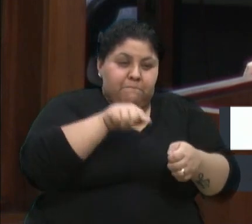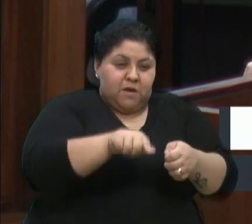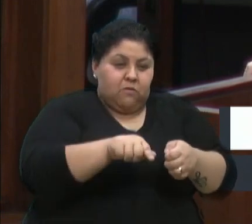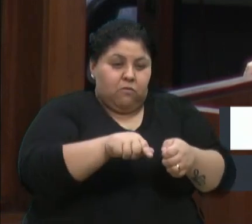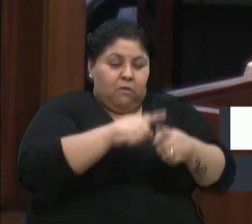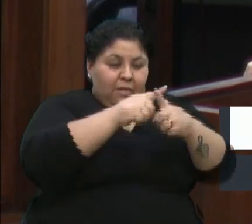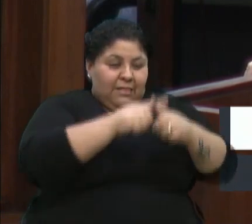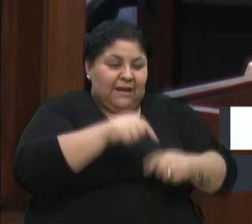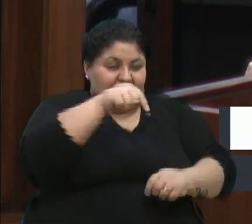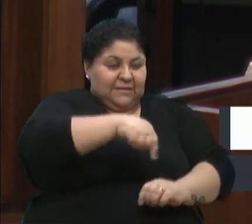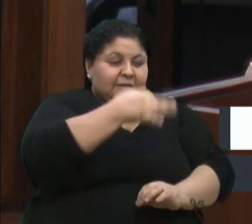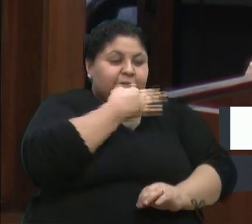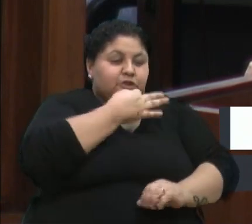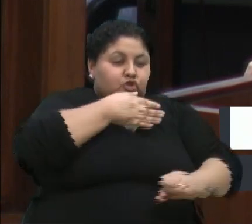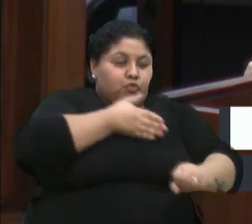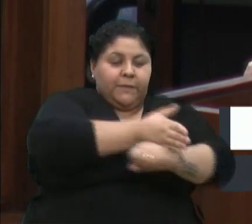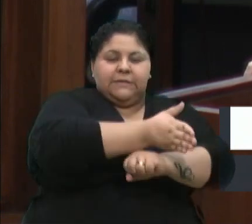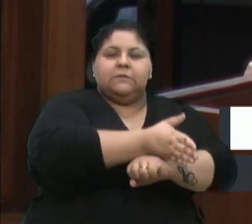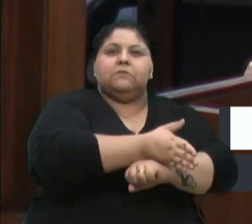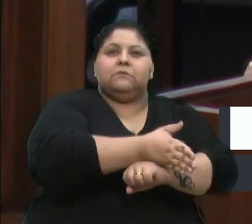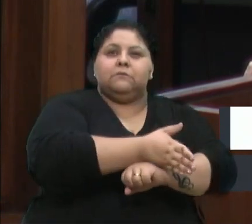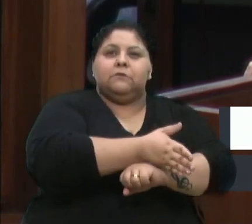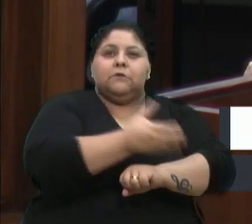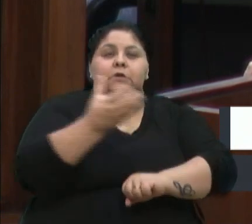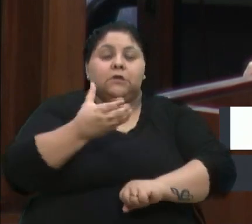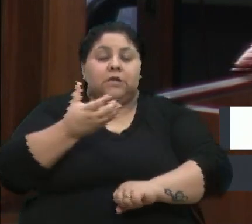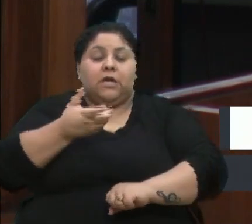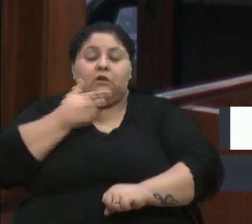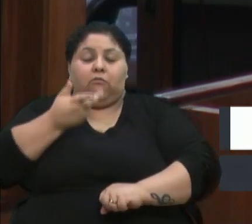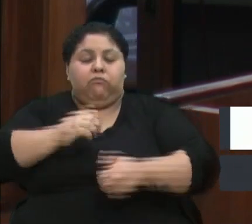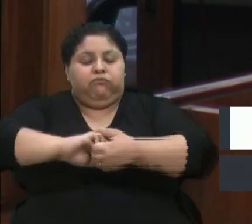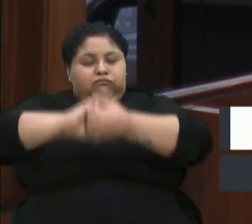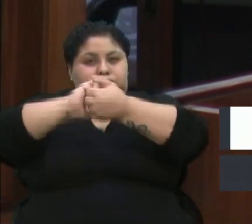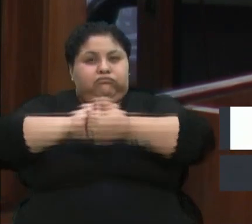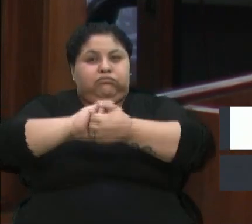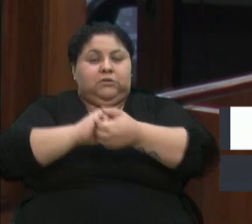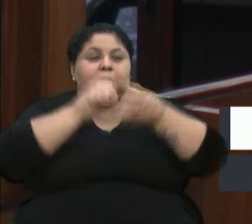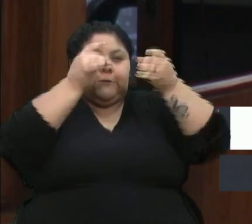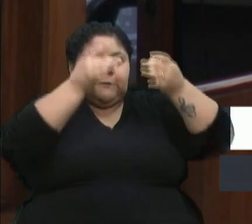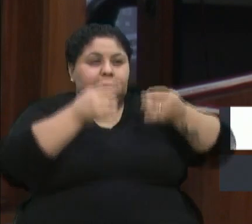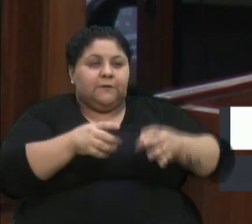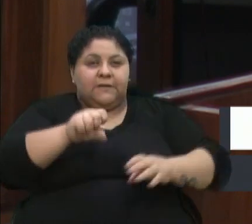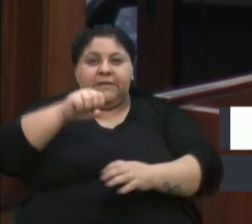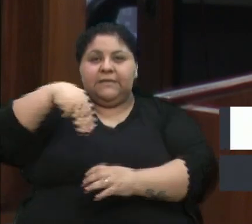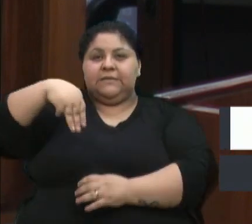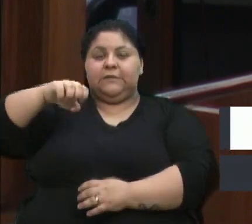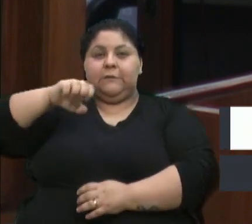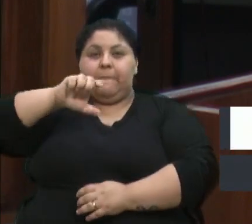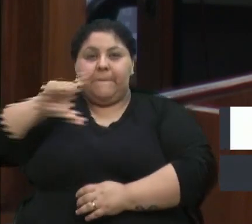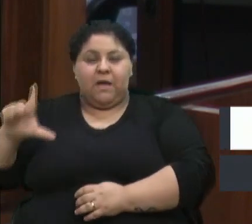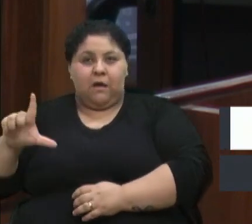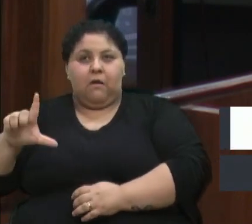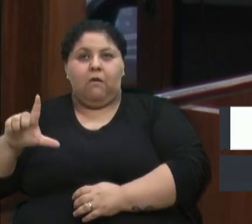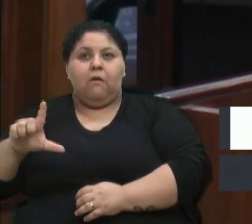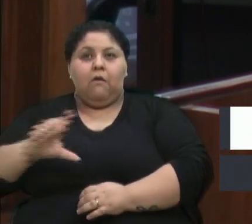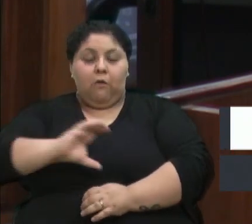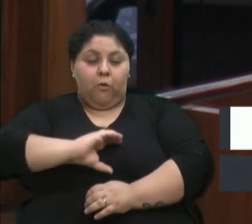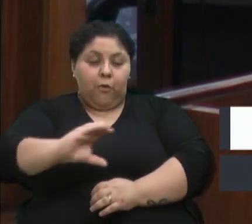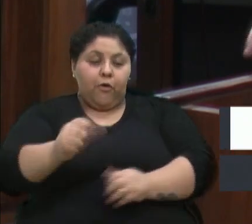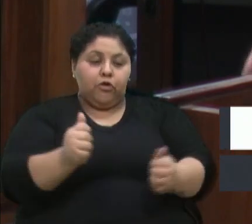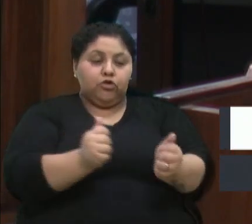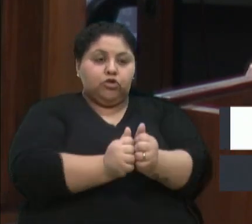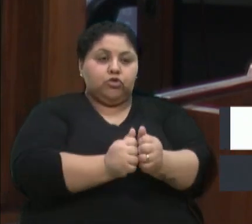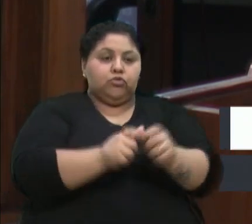desse evento. Quero fazer uma saudação muito especial à Ismel pela coordenação, junto com o Clube